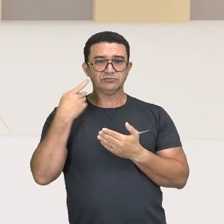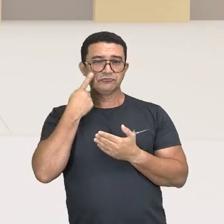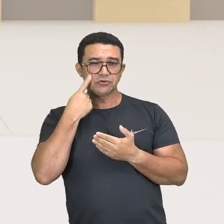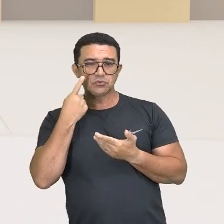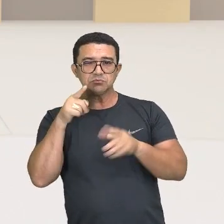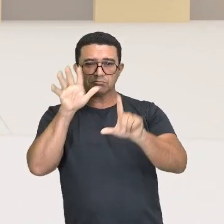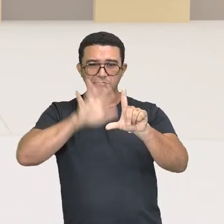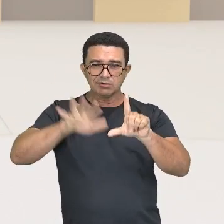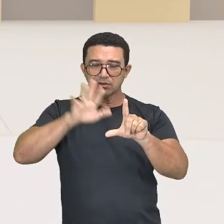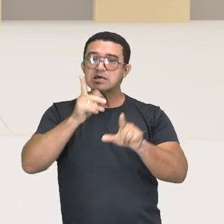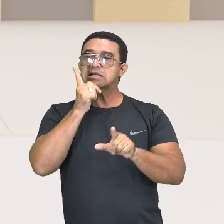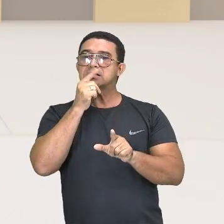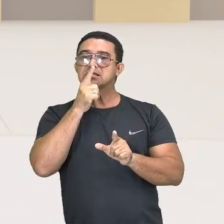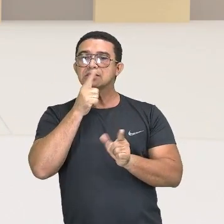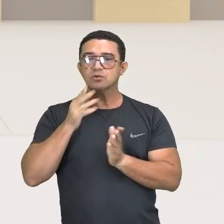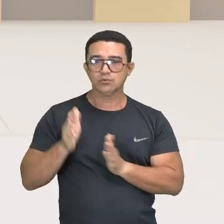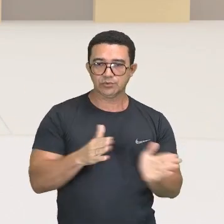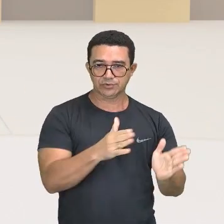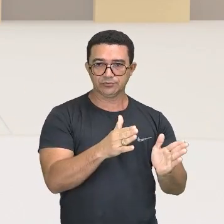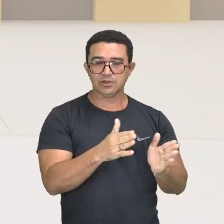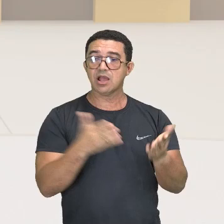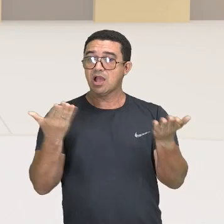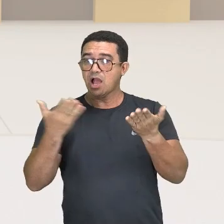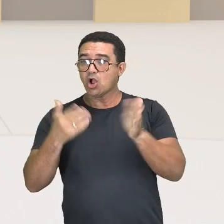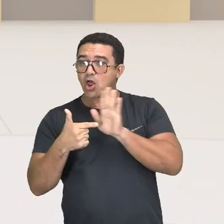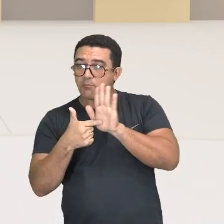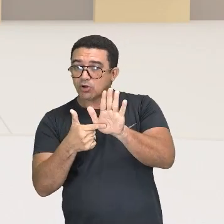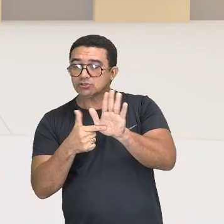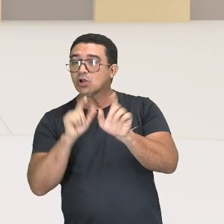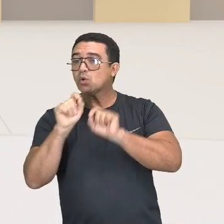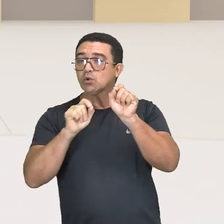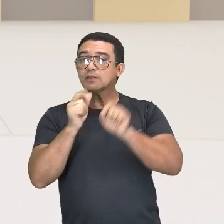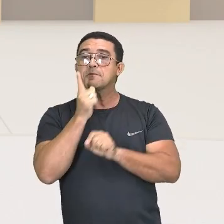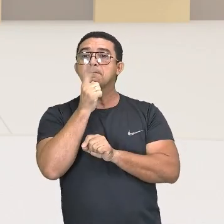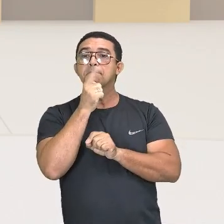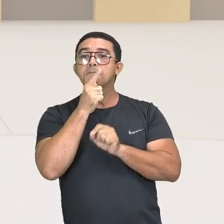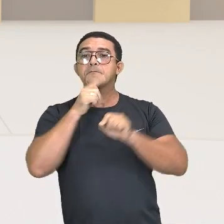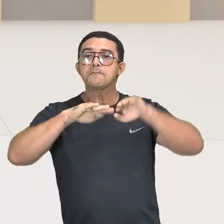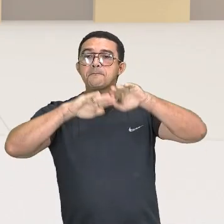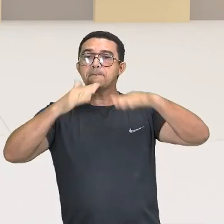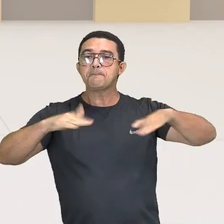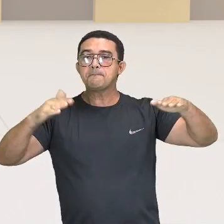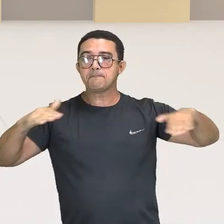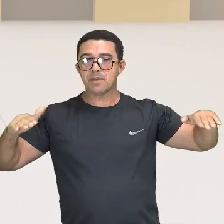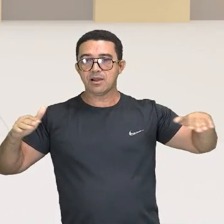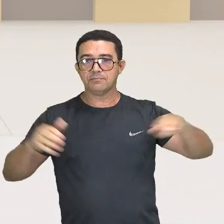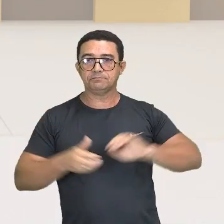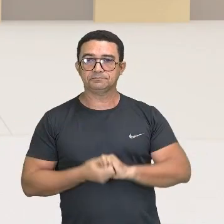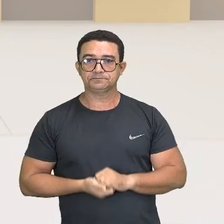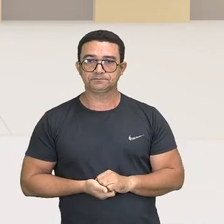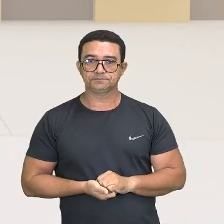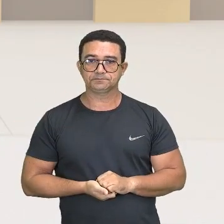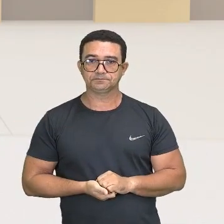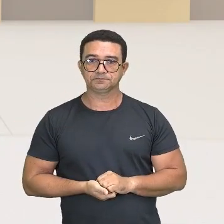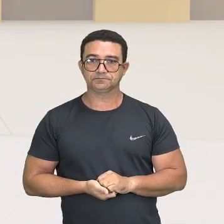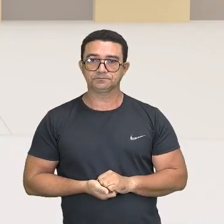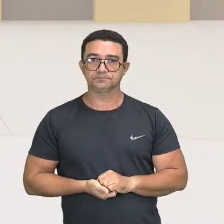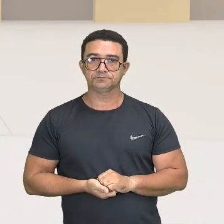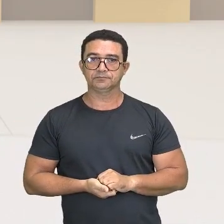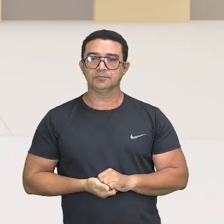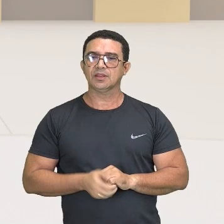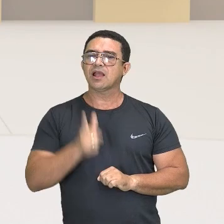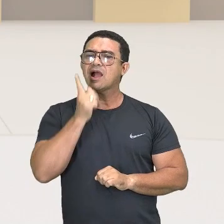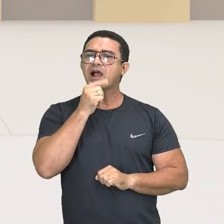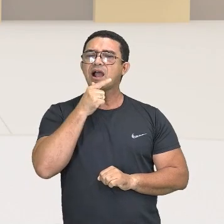ecossistema de água doce, por exemplo. Agora a gente visualiza também relacionado com os ecossistemas de água salgada,